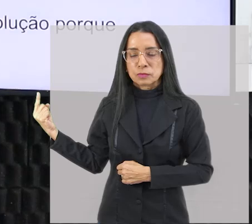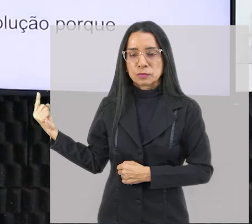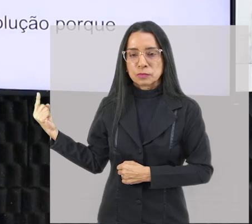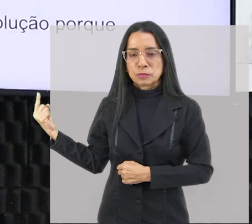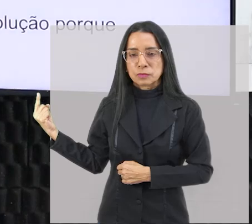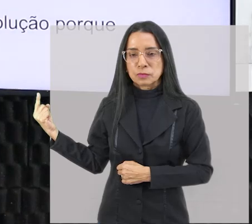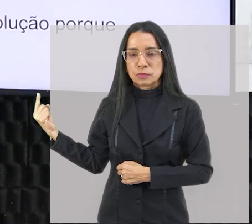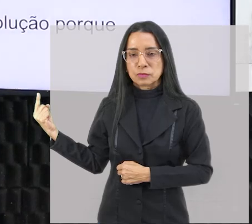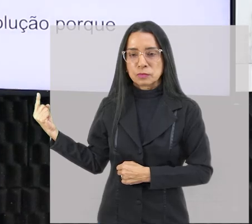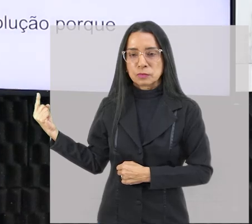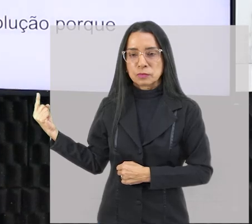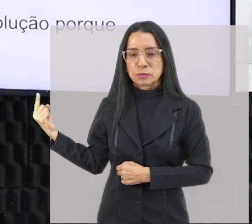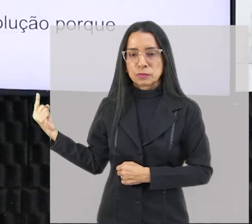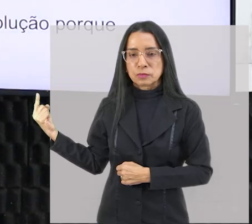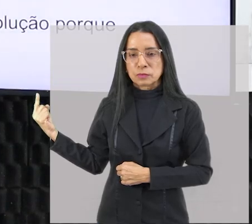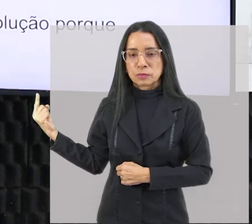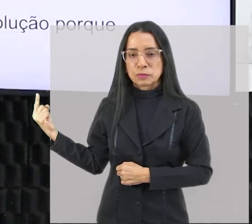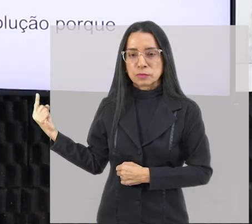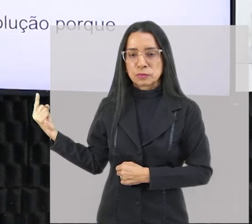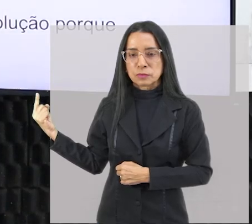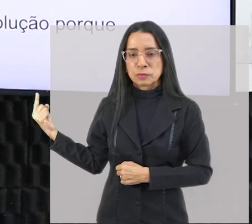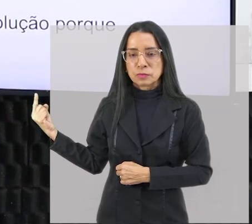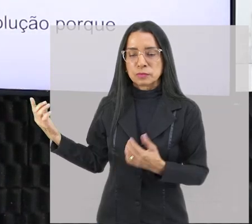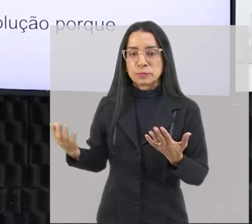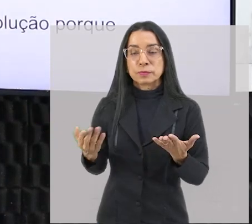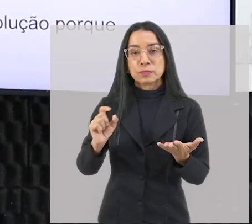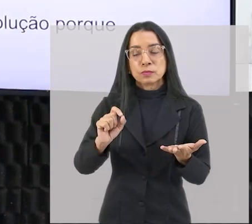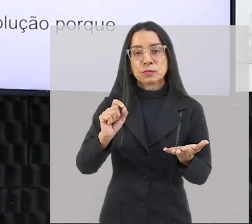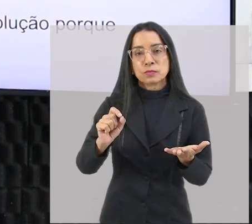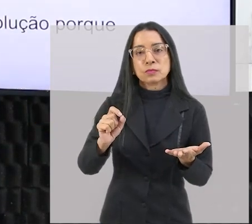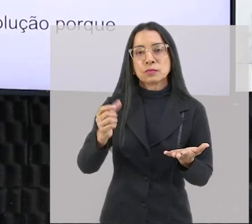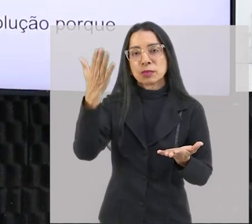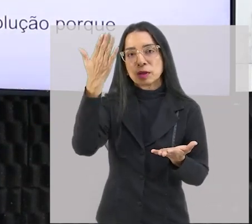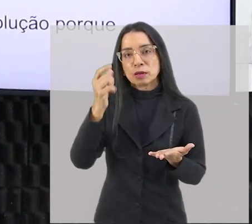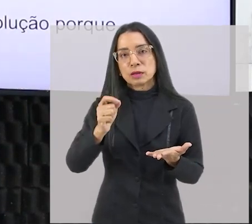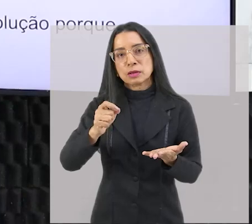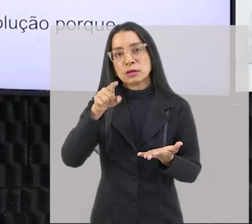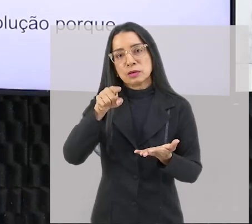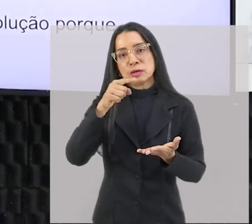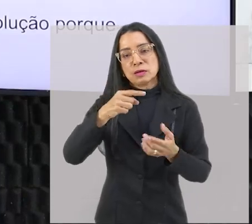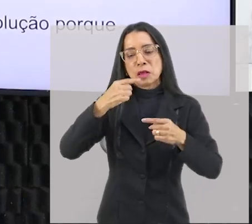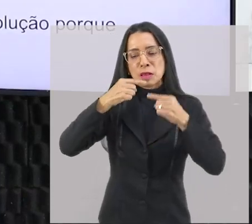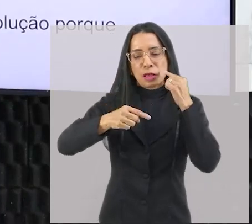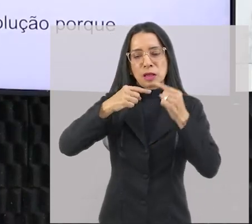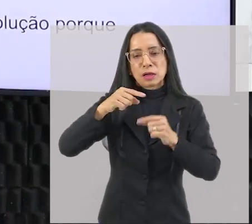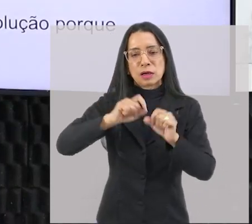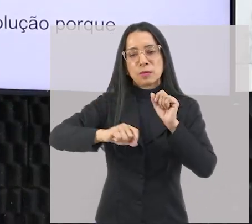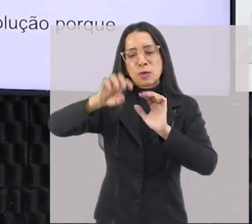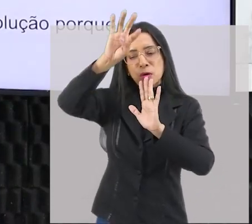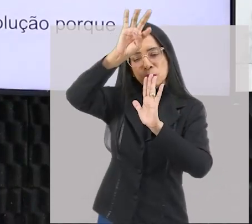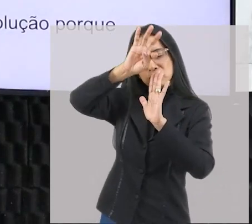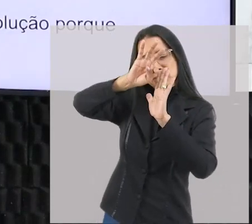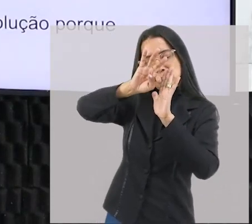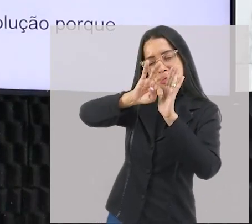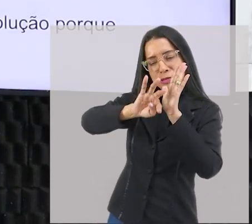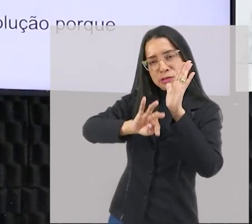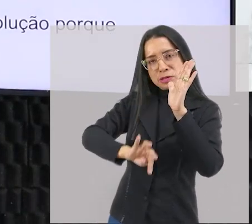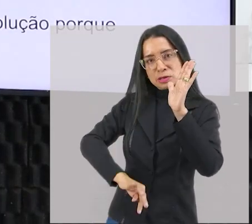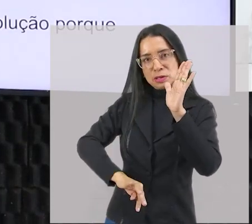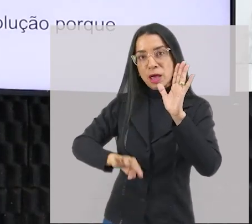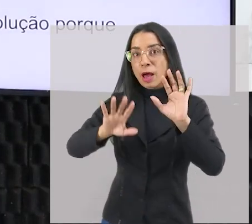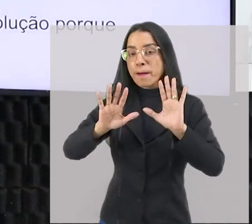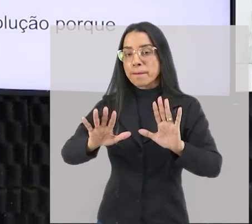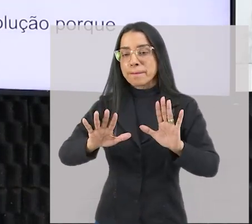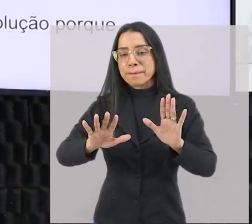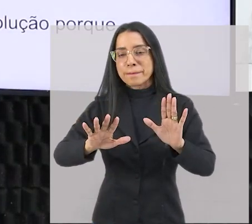o quadro Soldados Jogando Cartas explora uma. Eu sei, vocês reclamam porque os textos são enormes, só que se a gente destrinchar o